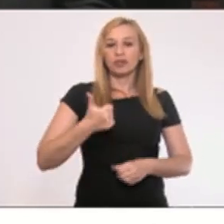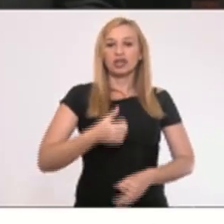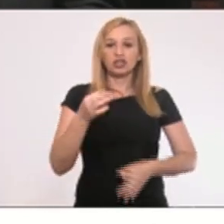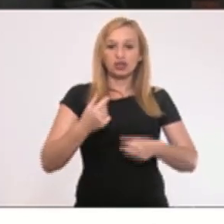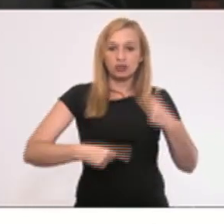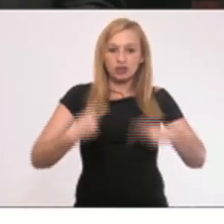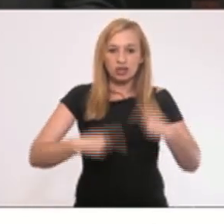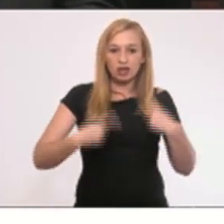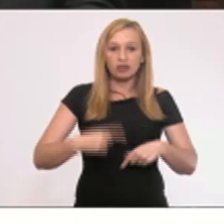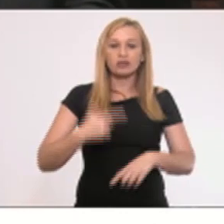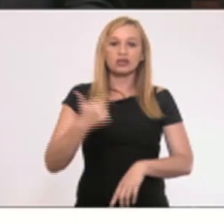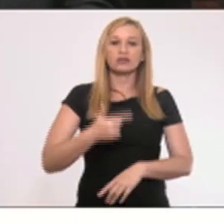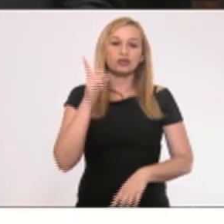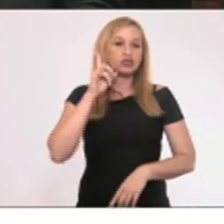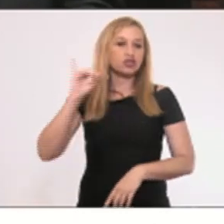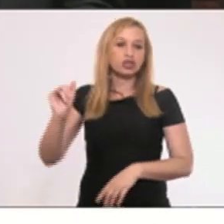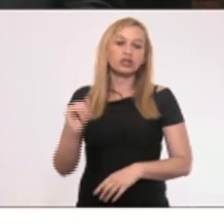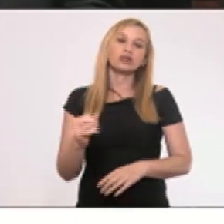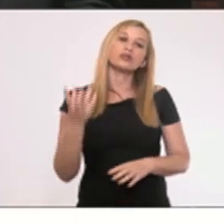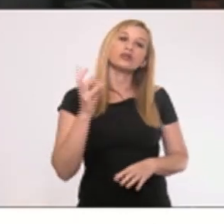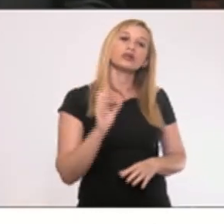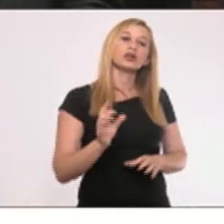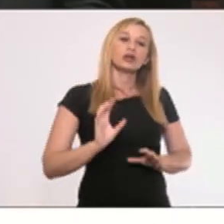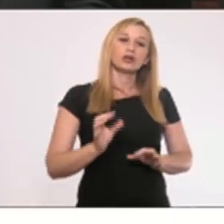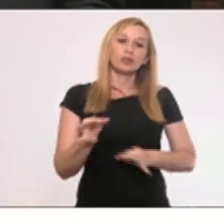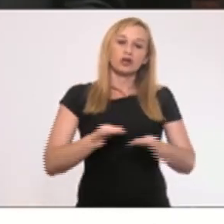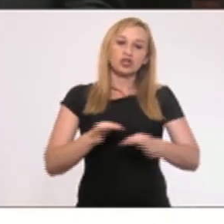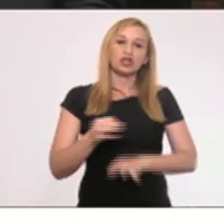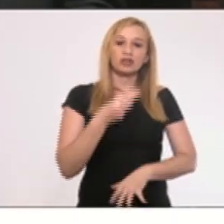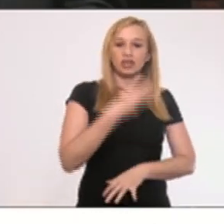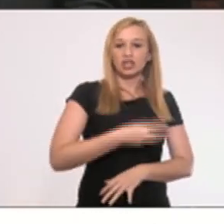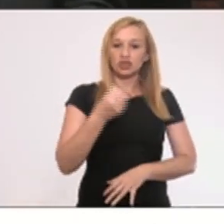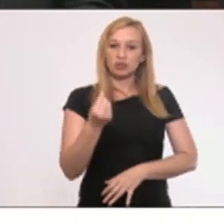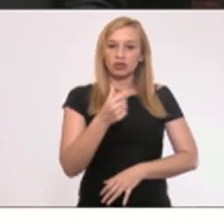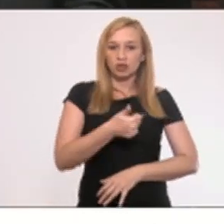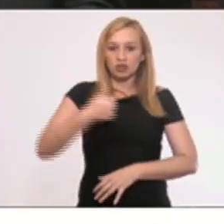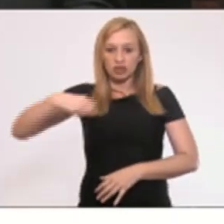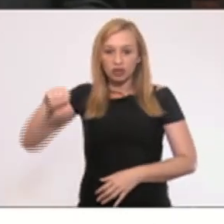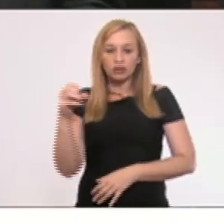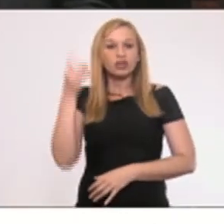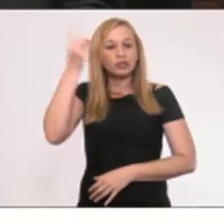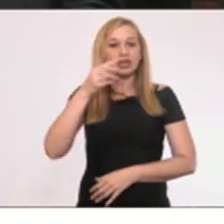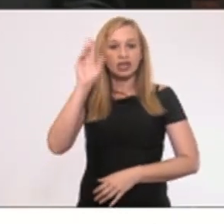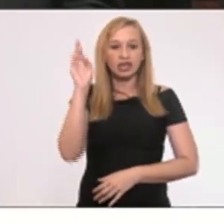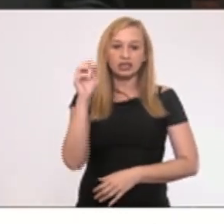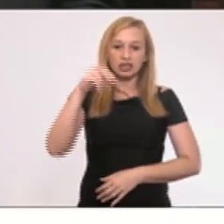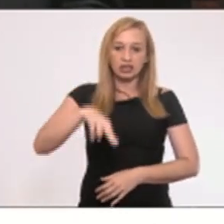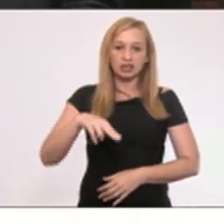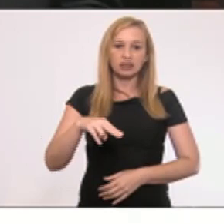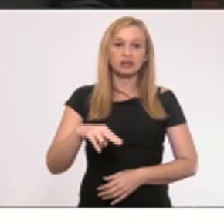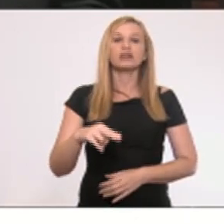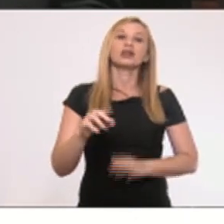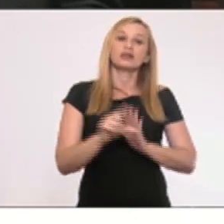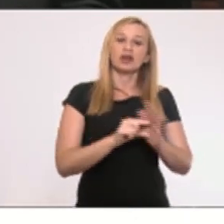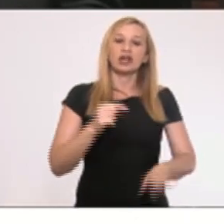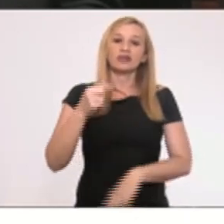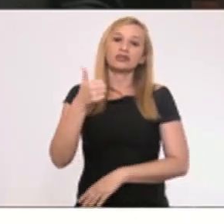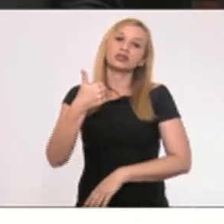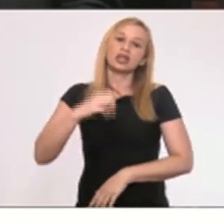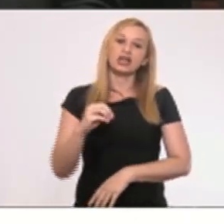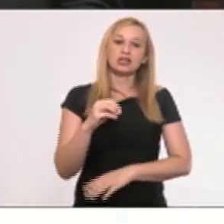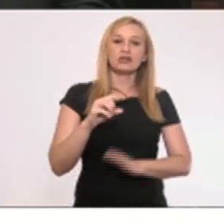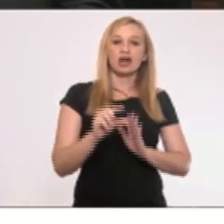discussão, segundo dia, para recebimento de emendas, projeto de resolução 136-2019, de autoria do deputado Renan Ferreirinha, que acrescenta o parágrafo 10º ao artigo